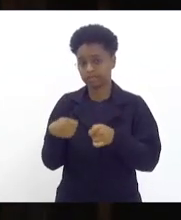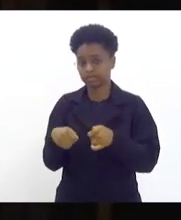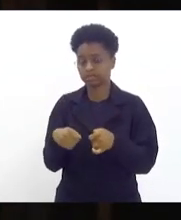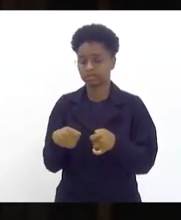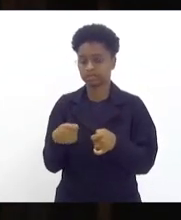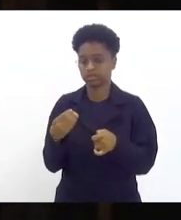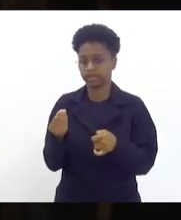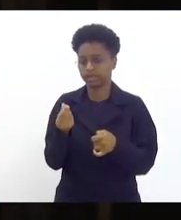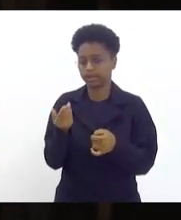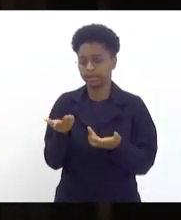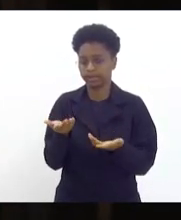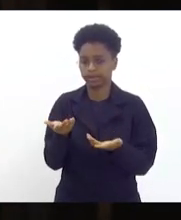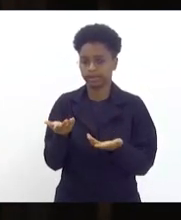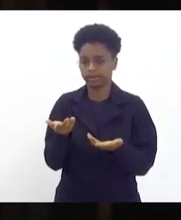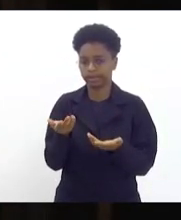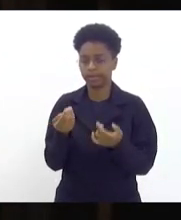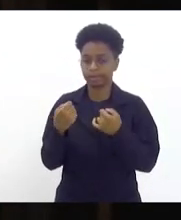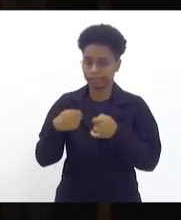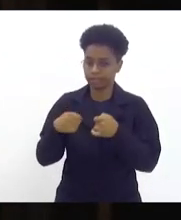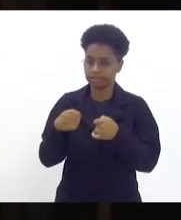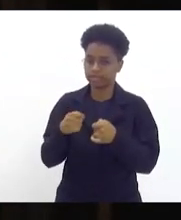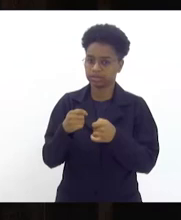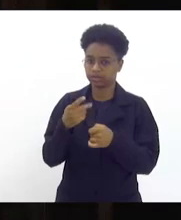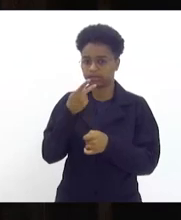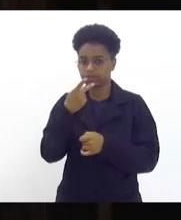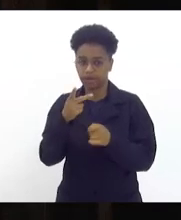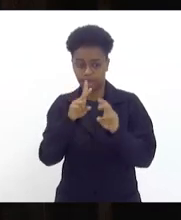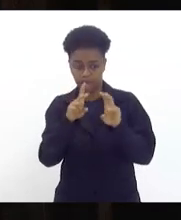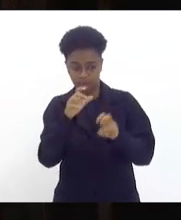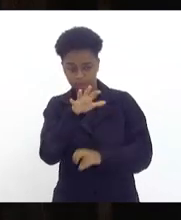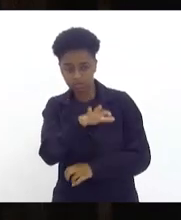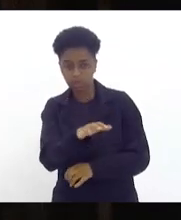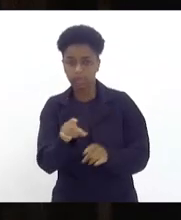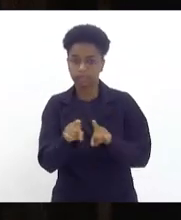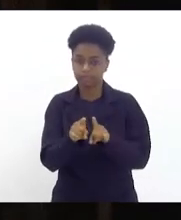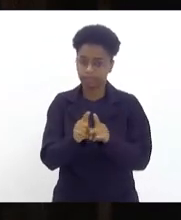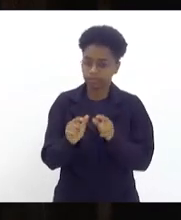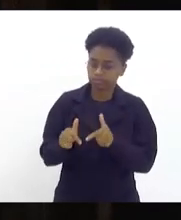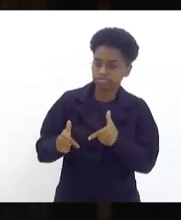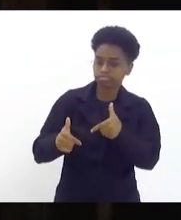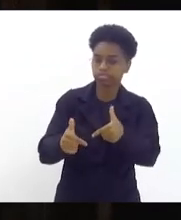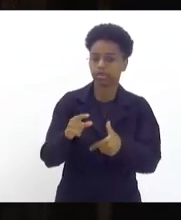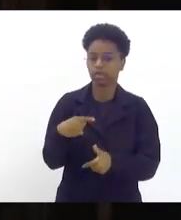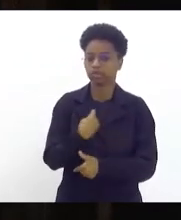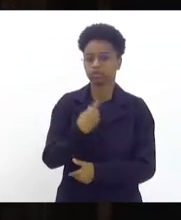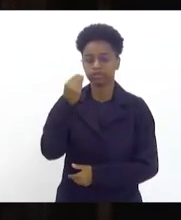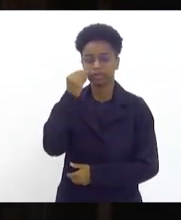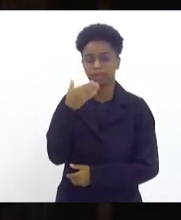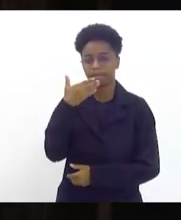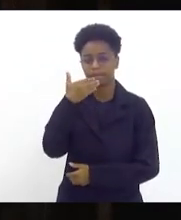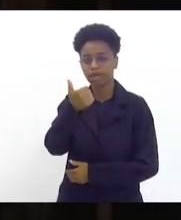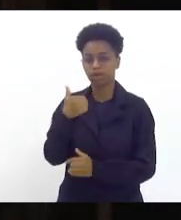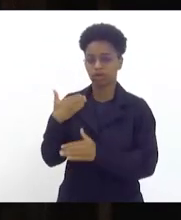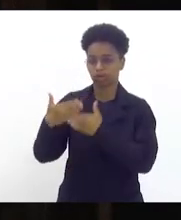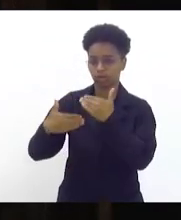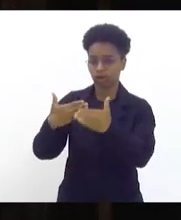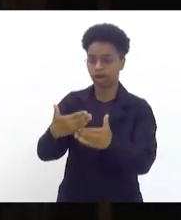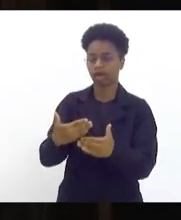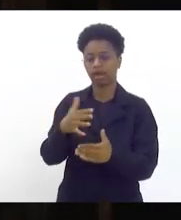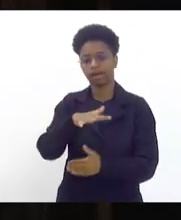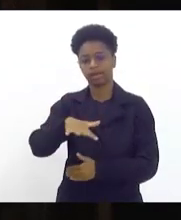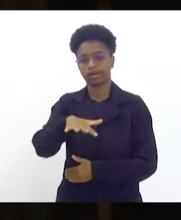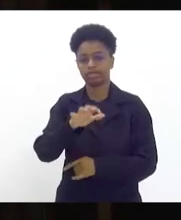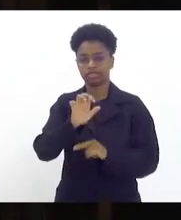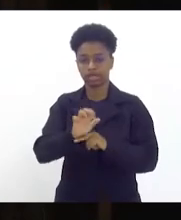ser esse espaço devem ser tocados essas feridas devem ser cutucadas para que a gente possa melhorar sempre a situação